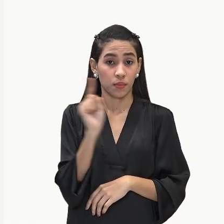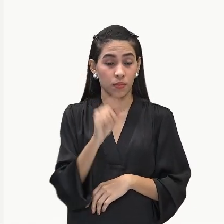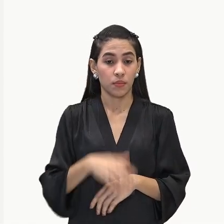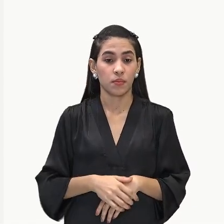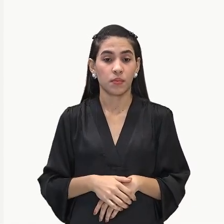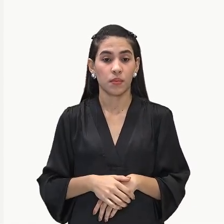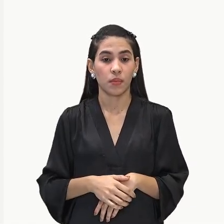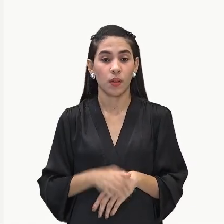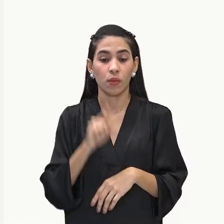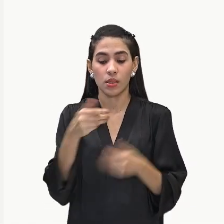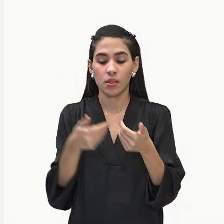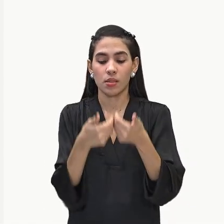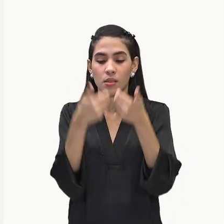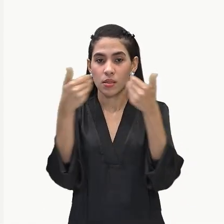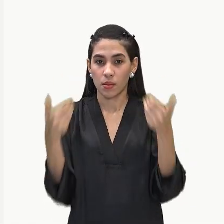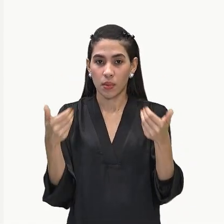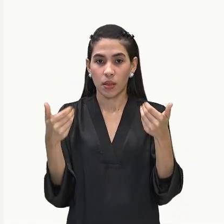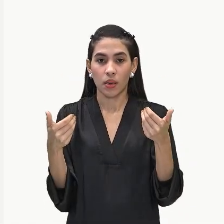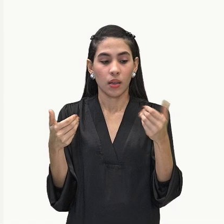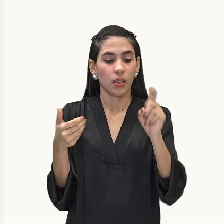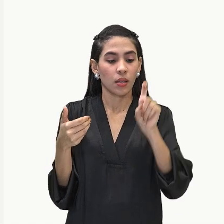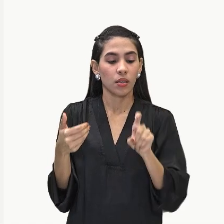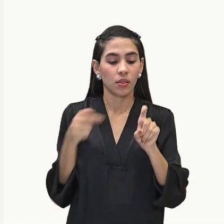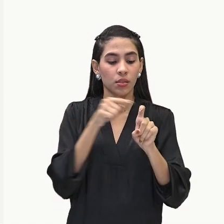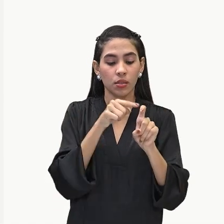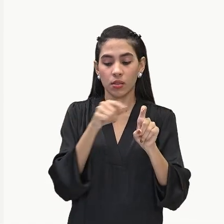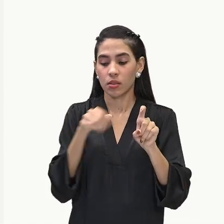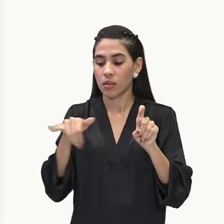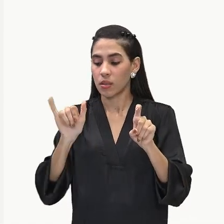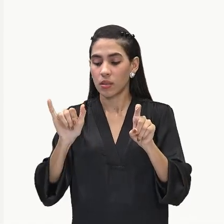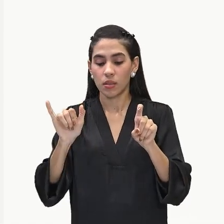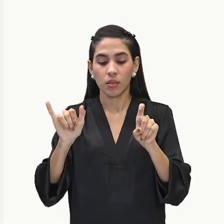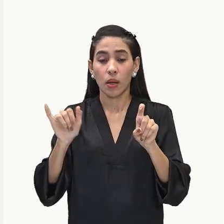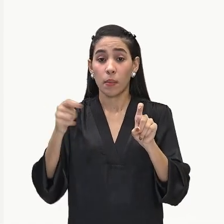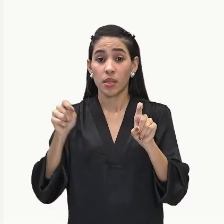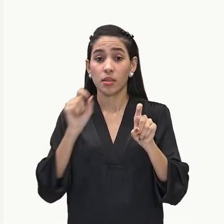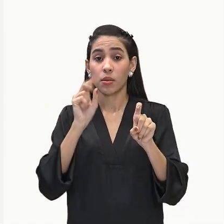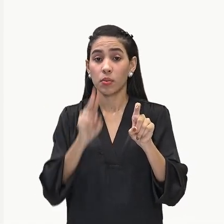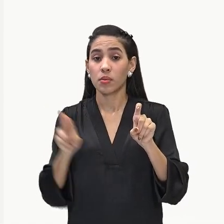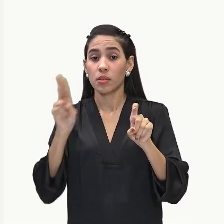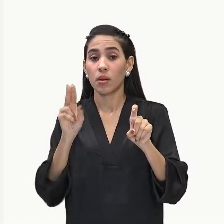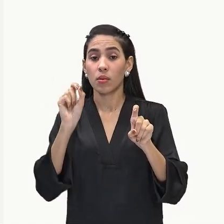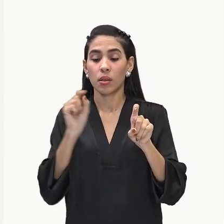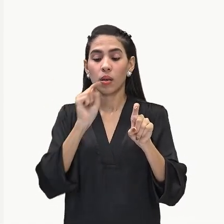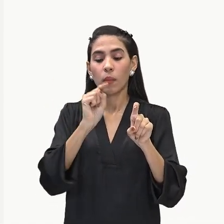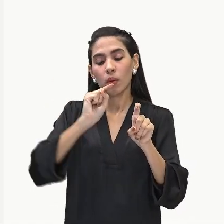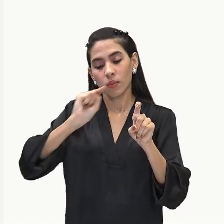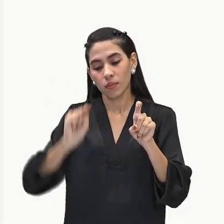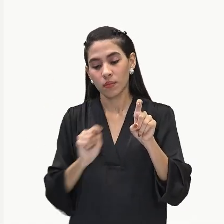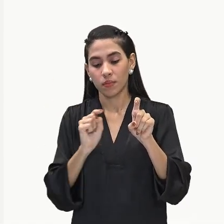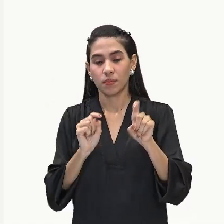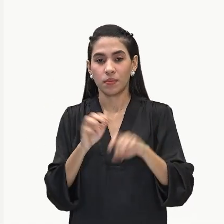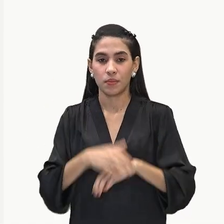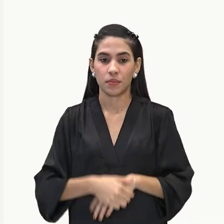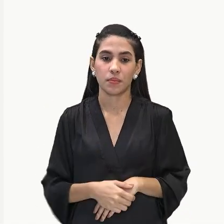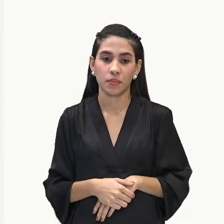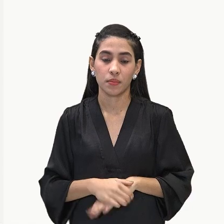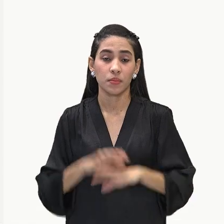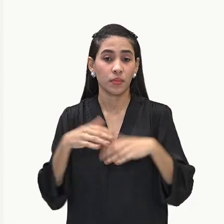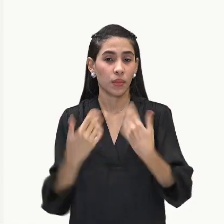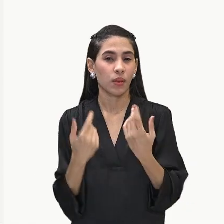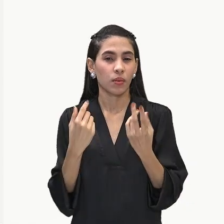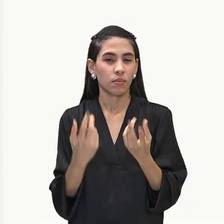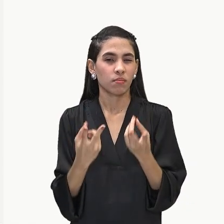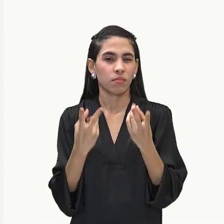momento de separar o valor do x do y, é preciso usar ponto e vírgula. Então, embora